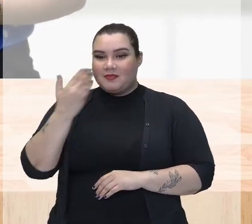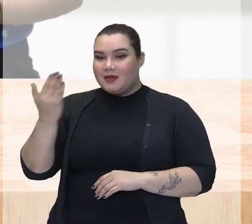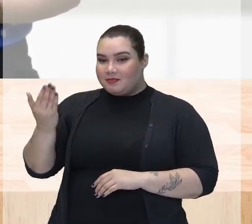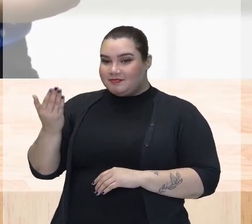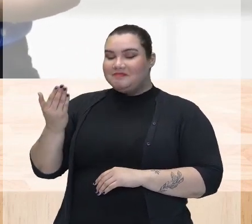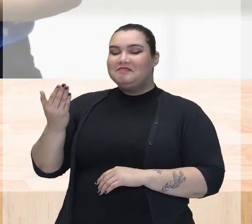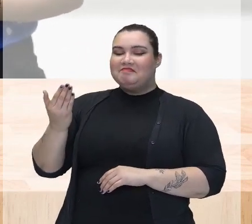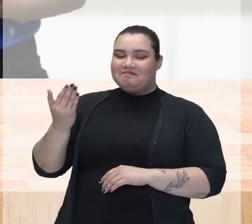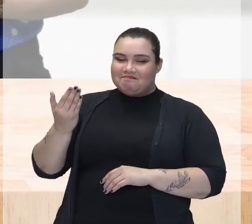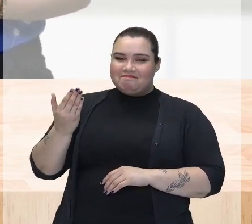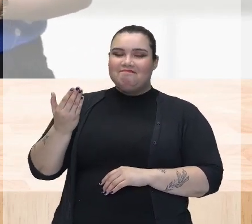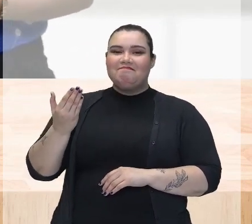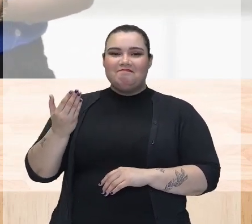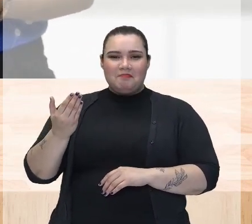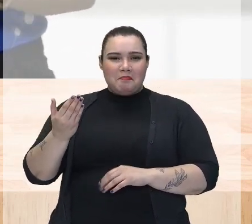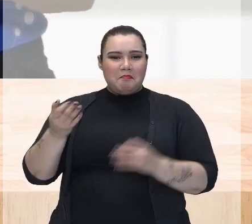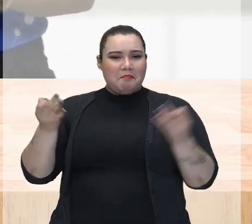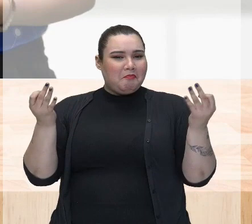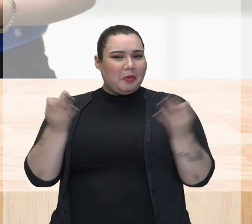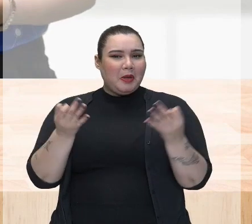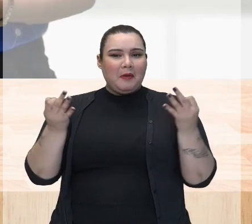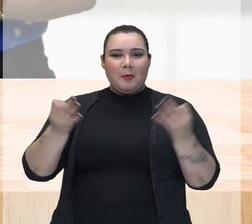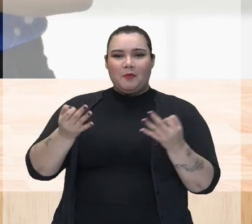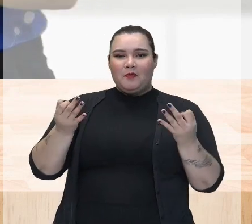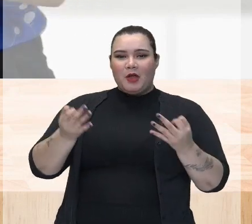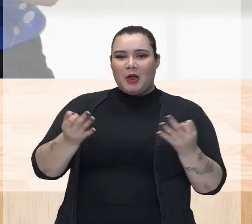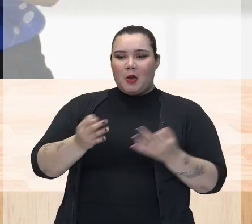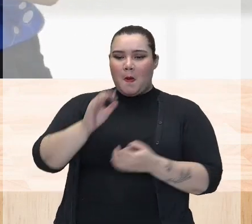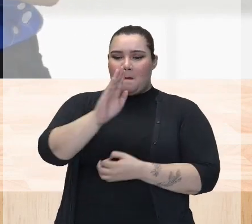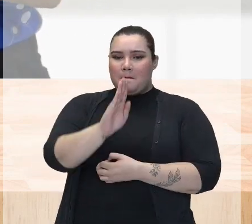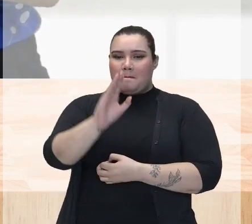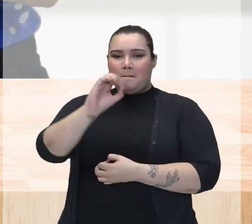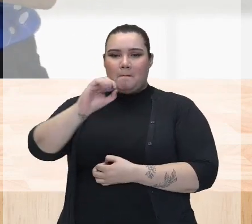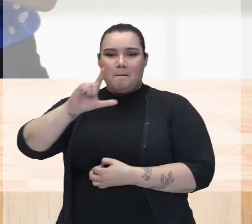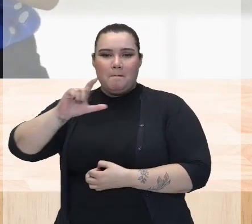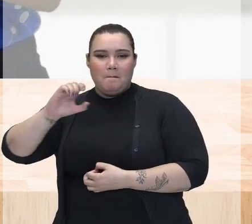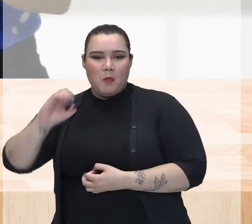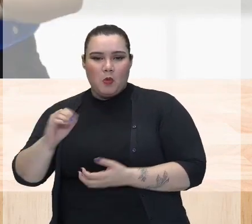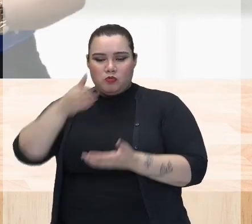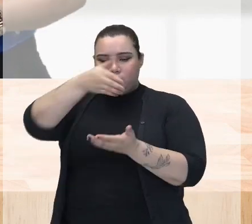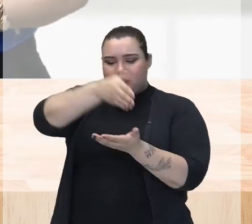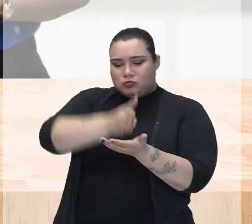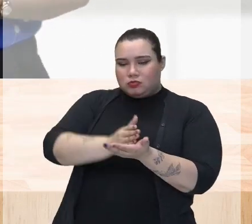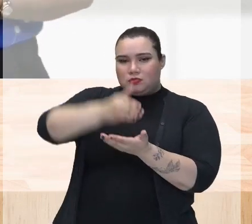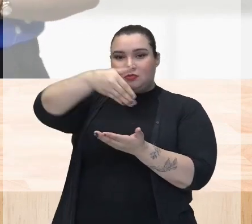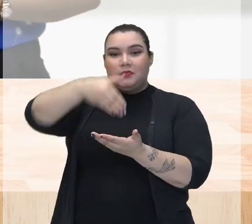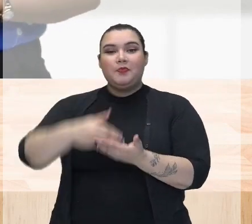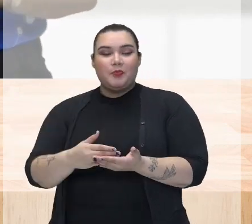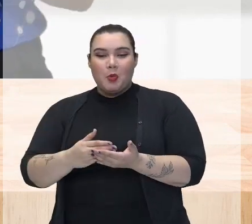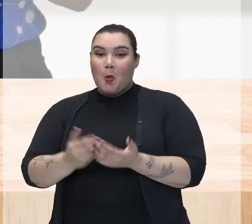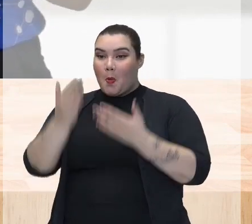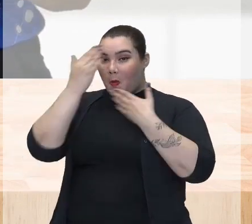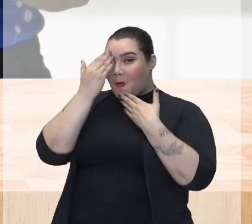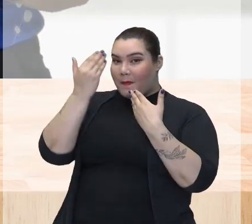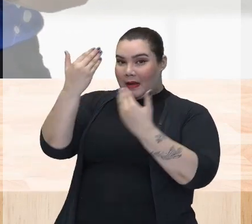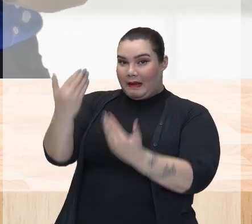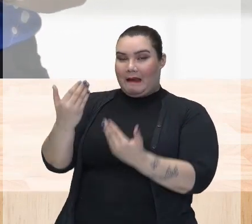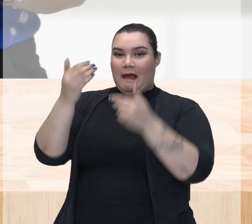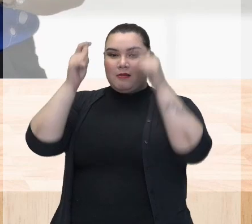Olha só, turmas! O bolo de milho está lindo! Obrigada, chefe numeral,